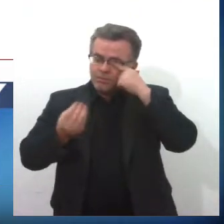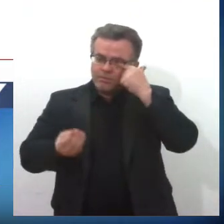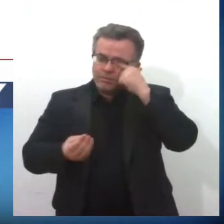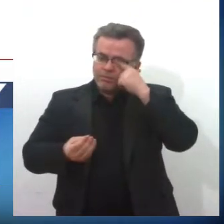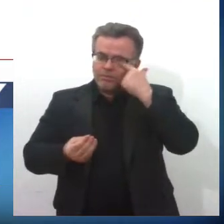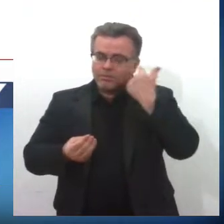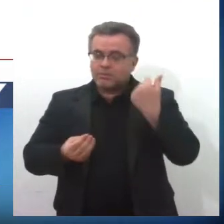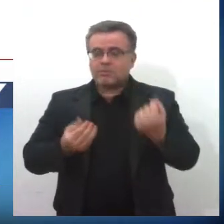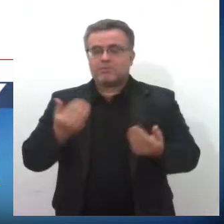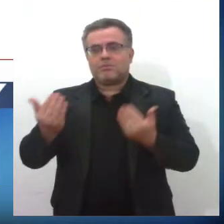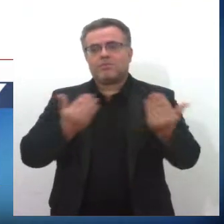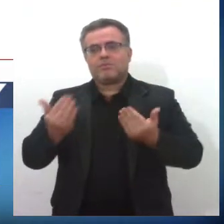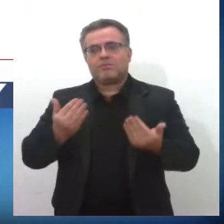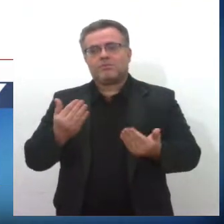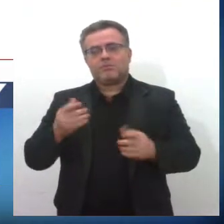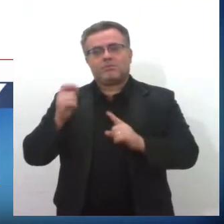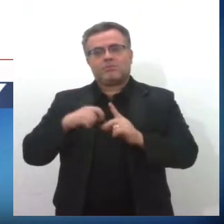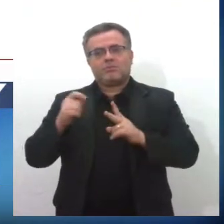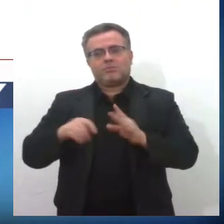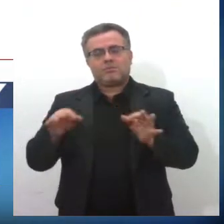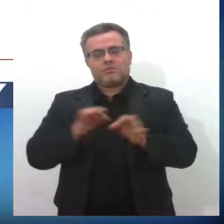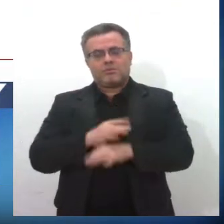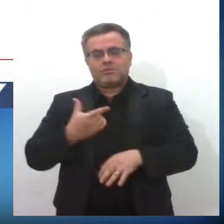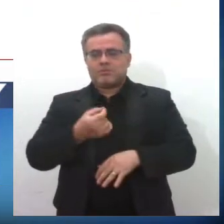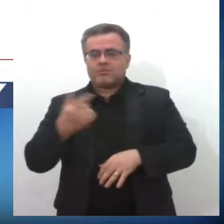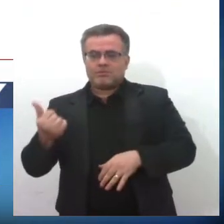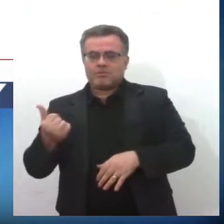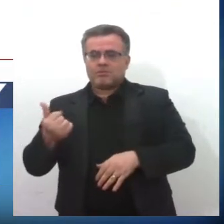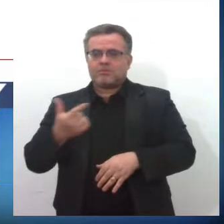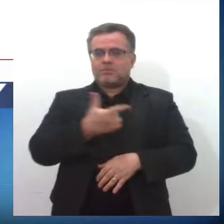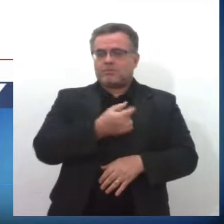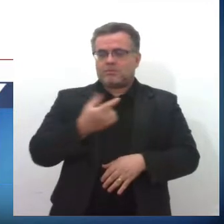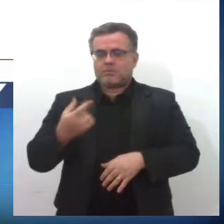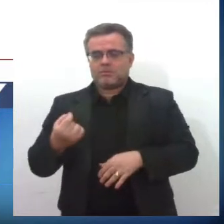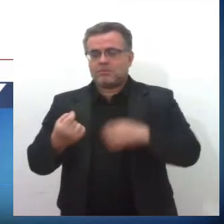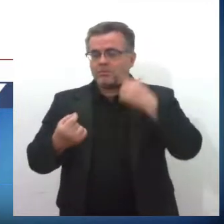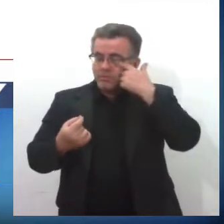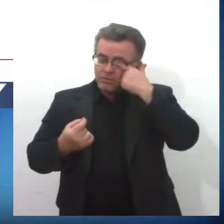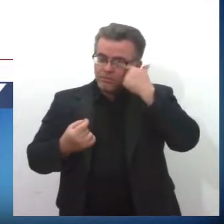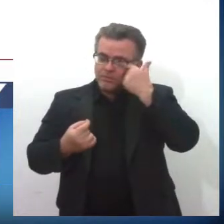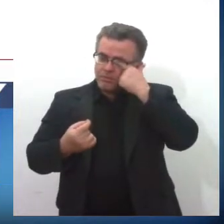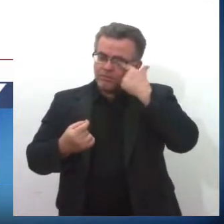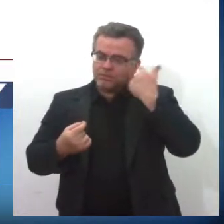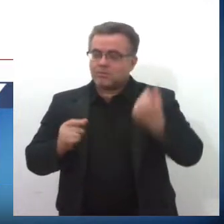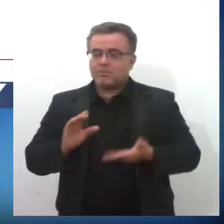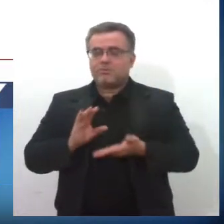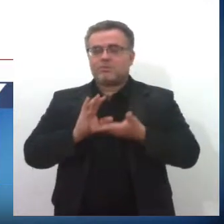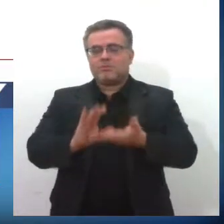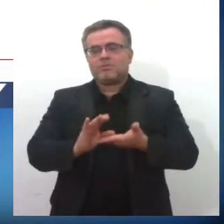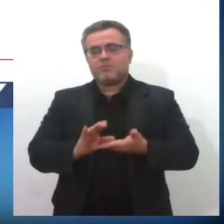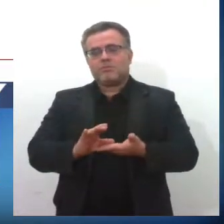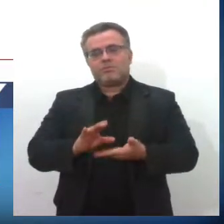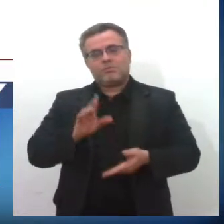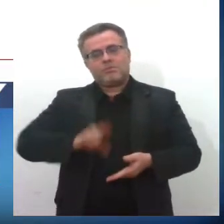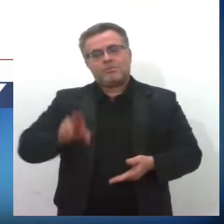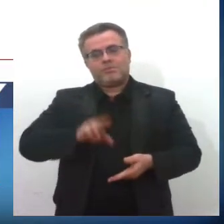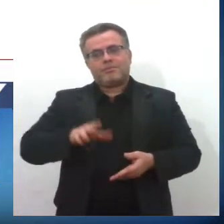entre os quatro últimos meses de 2020 e 2021, quanto aos recursos aplicados na saúde.